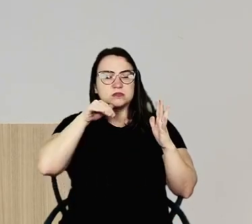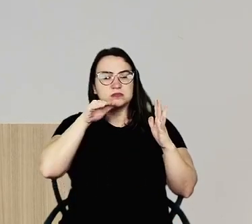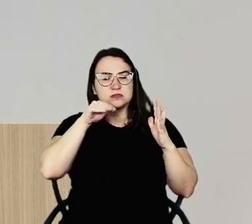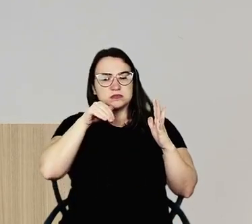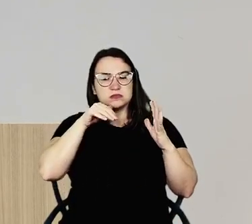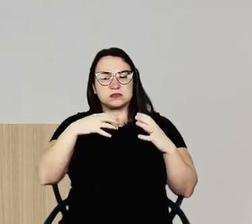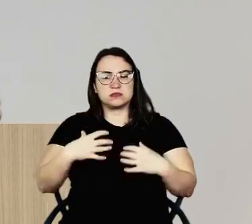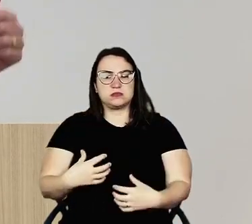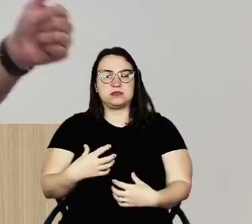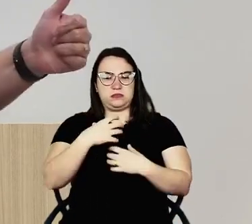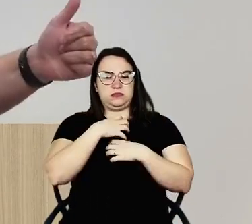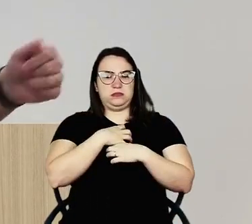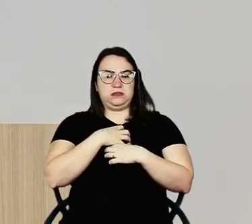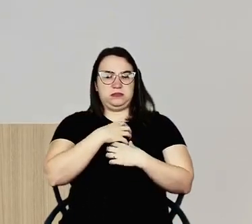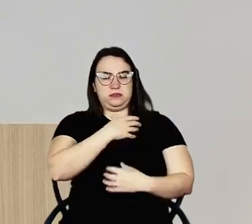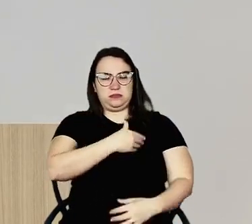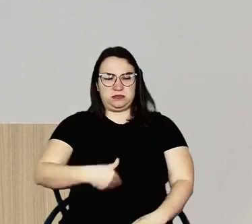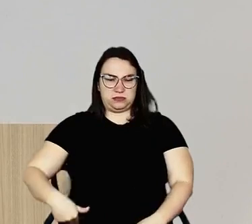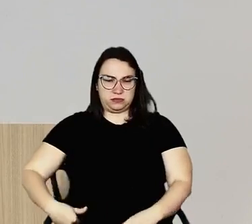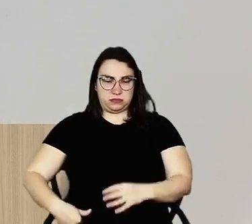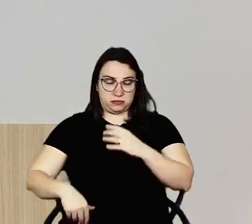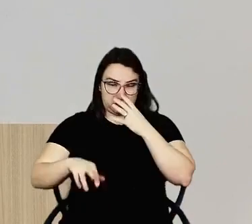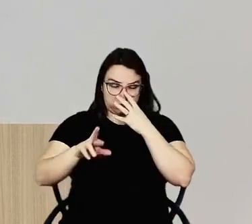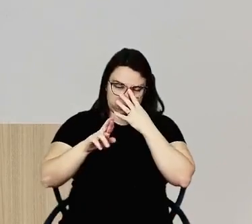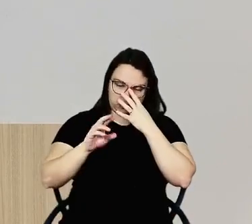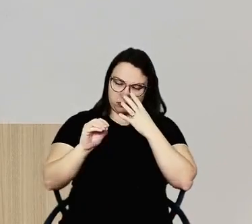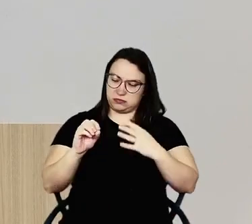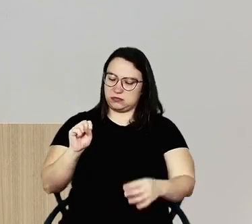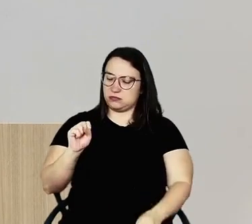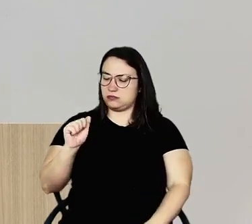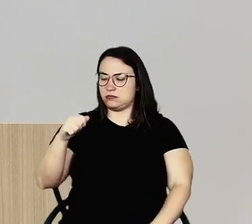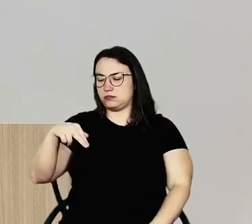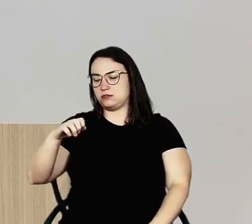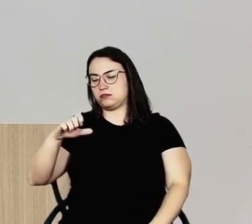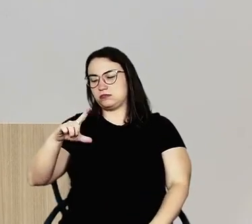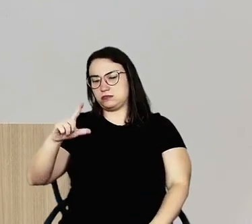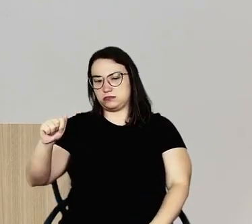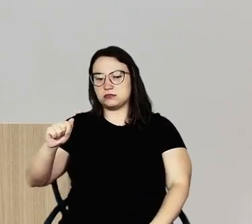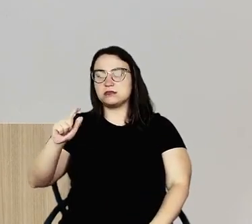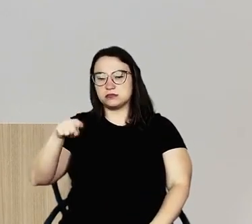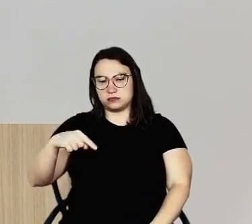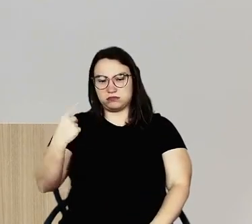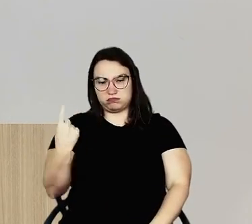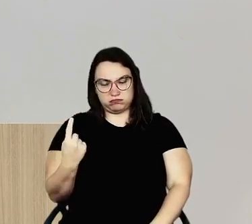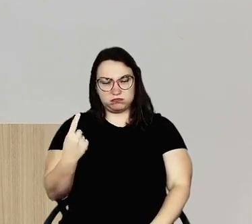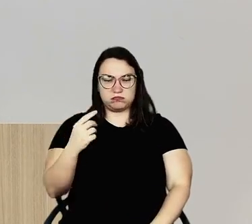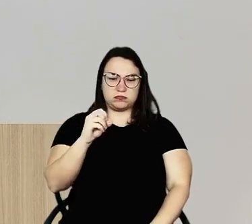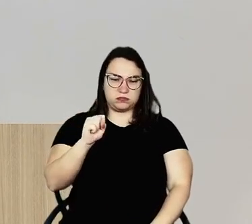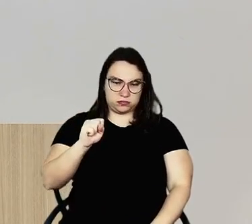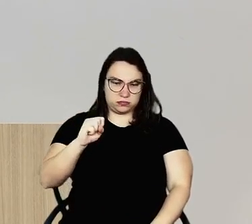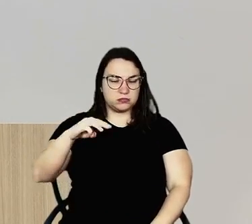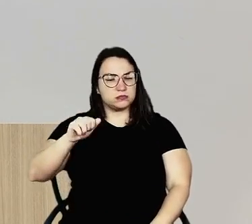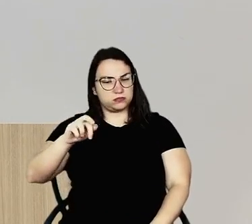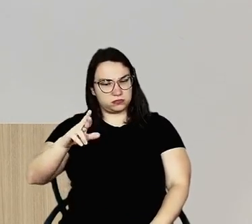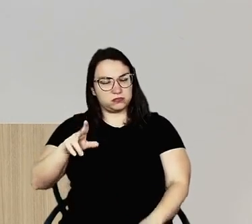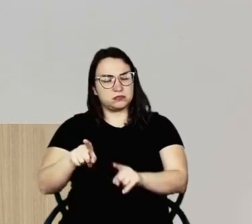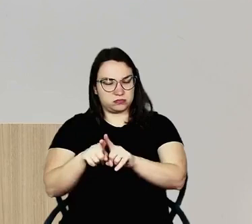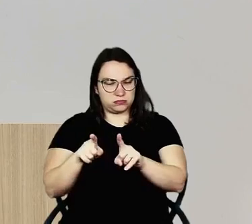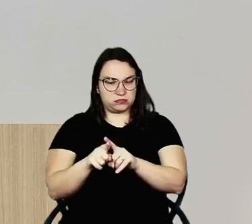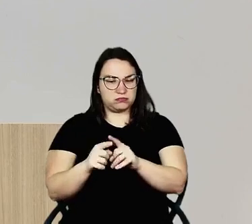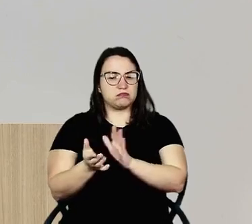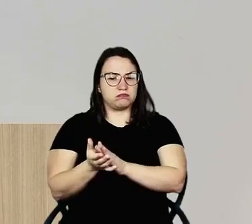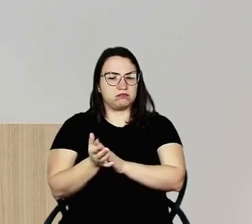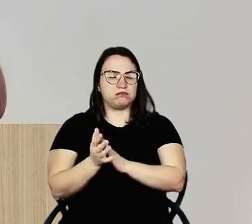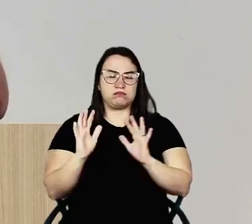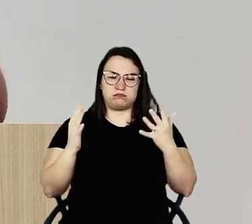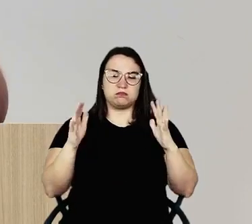público A Rosângela é um E o nosso amigo indomar tamb é um deixo aqui também meu Meus parabéns aqui pros Funcionários